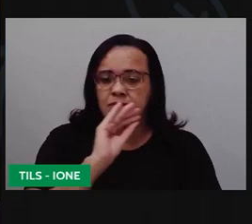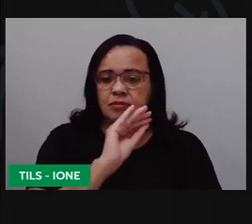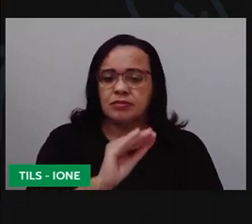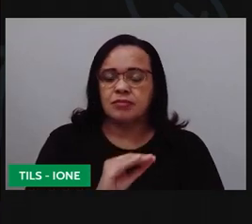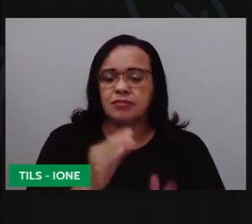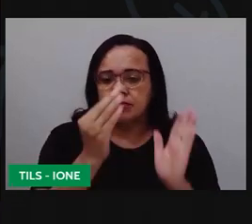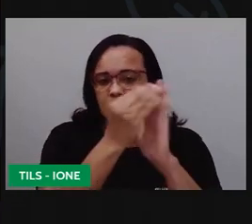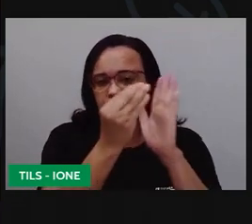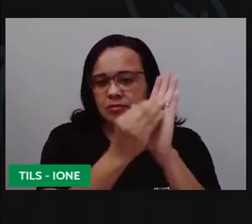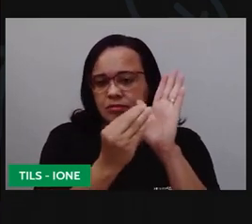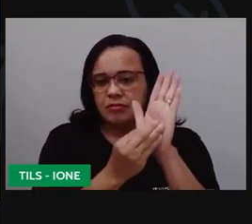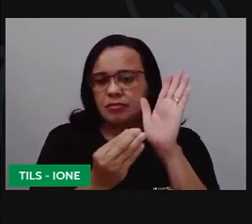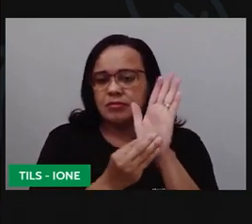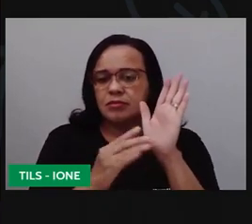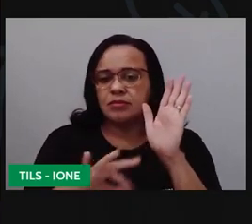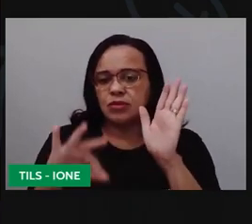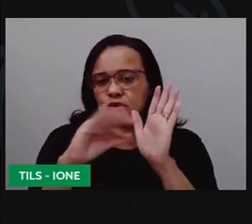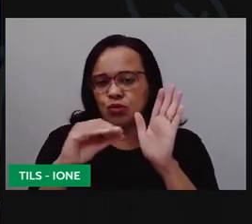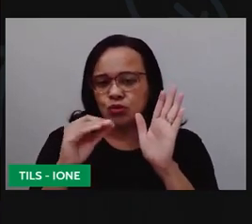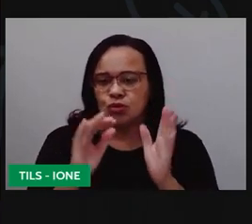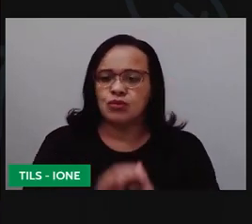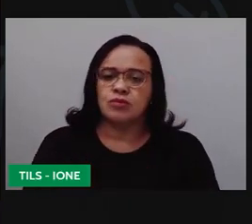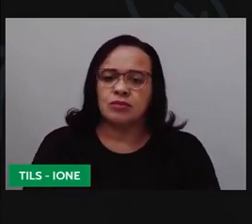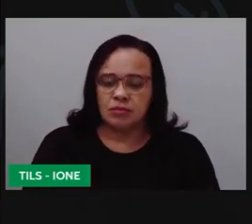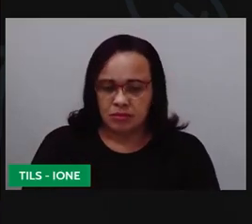linha formada. Outra